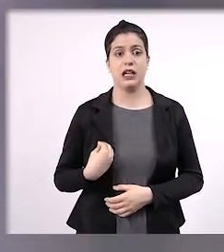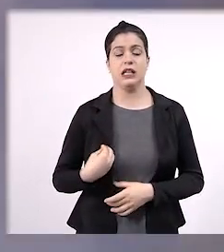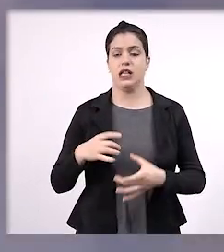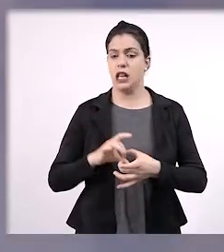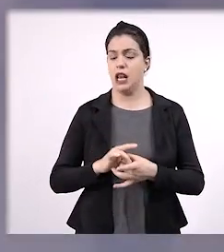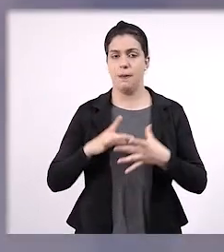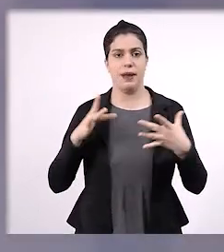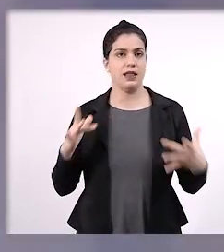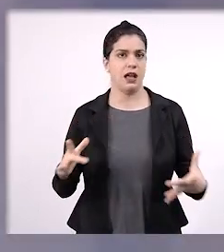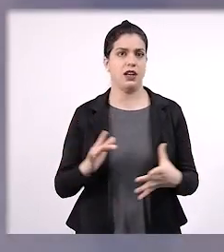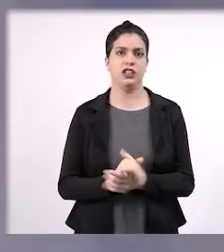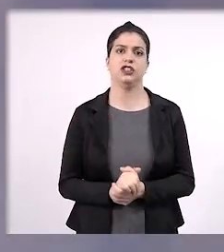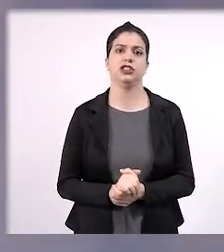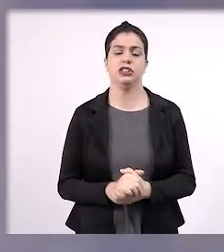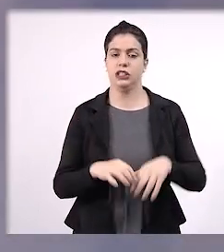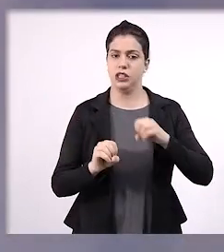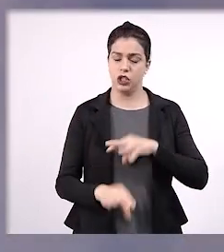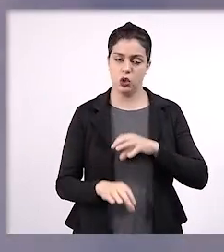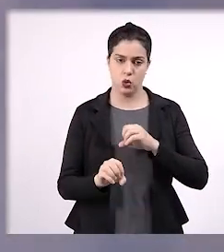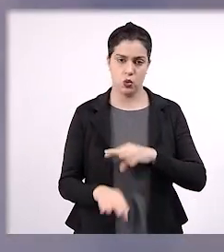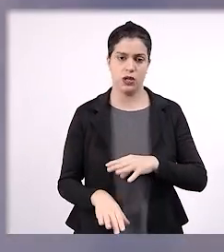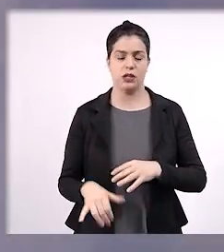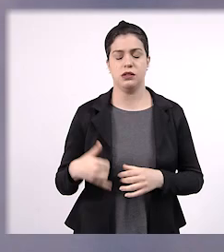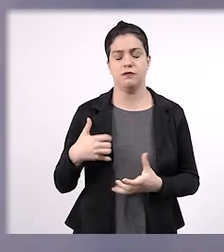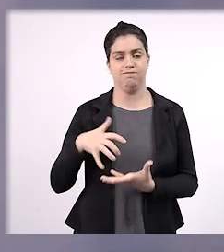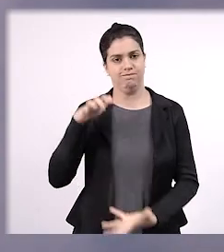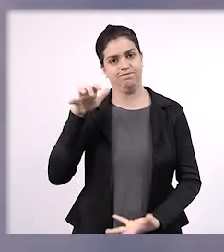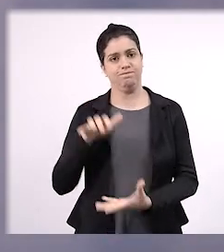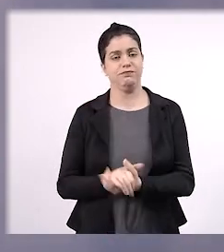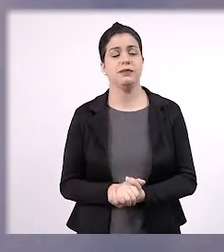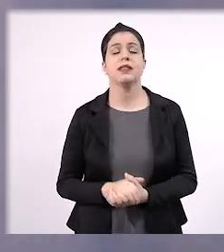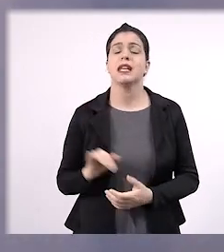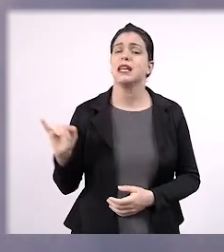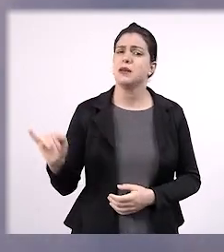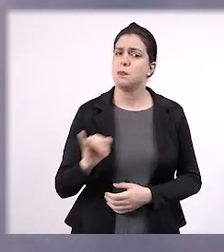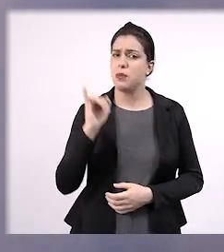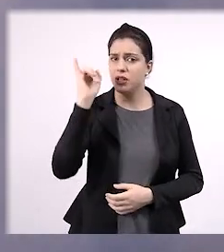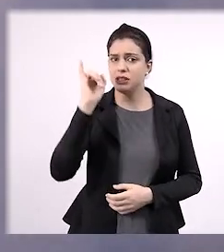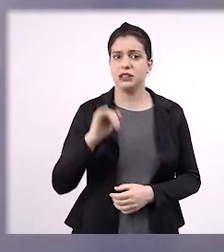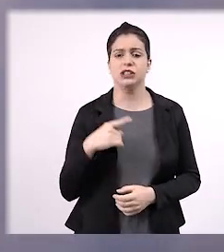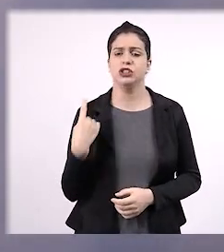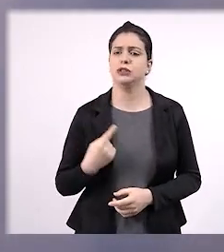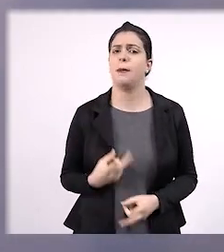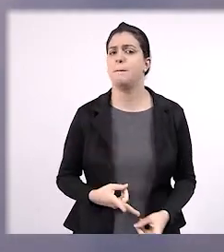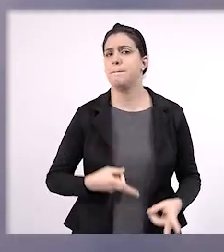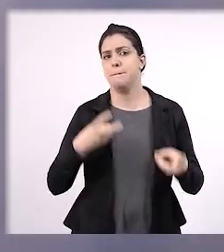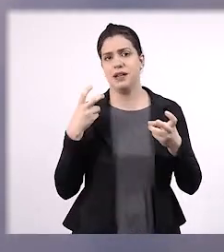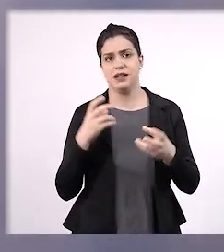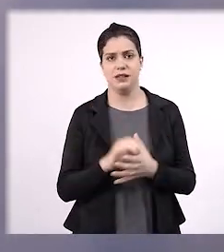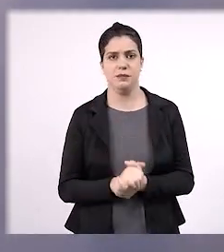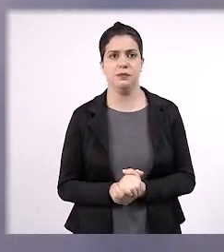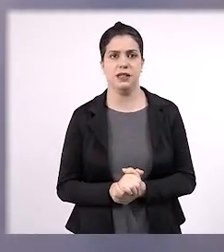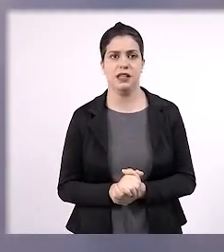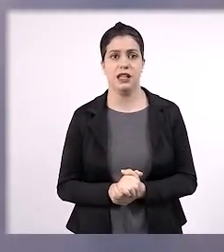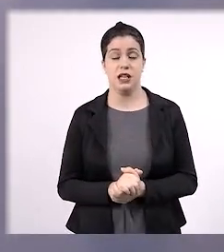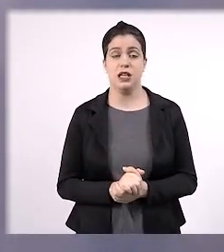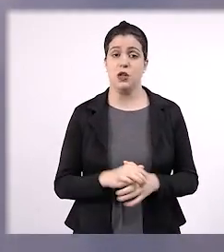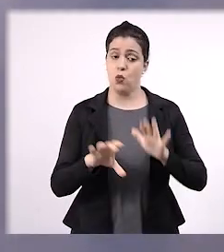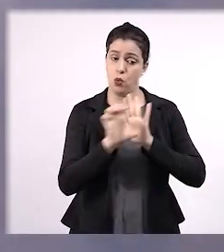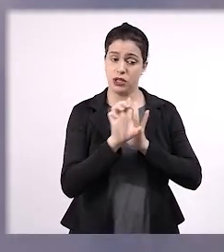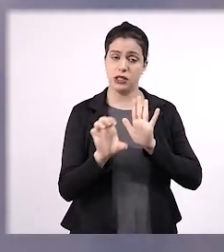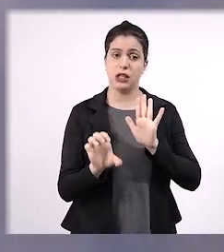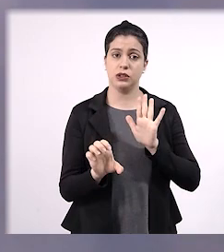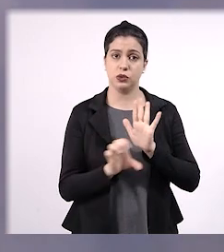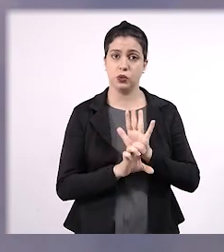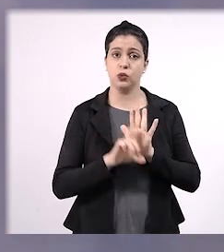vida, da liberdade, da educação dos idosos. É muito importante a gente perceber que o cerne ali do Estatuto do